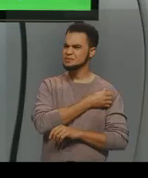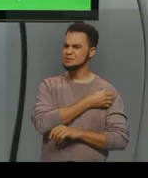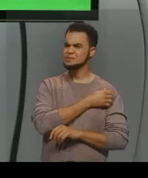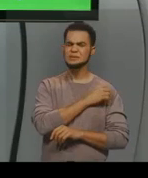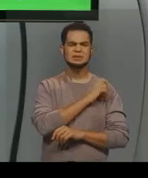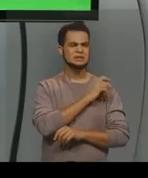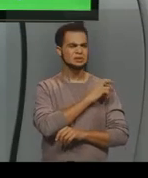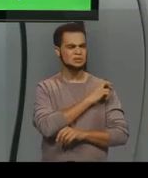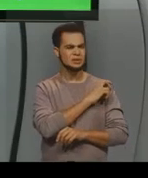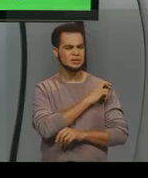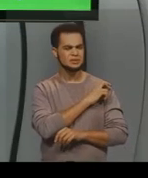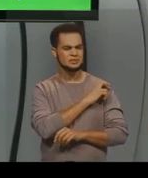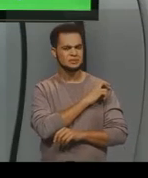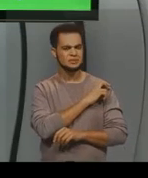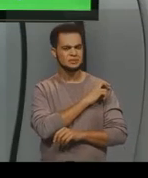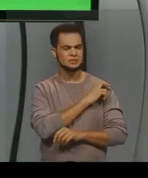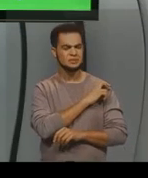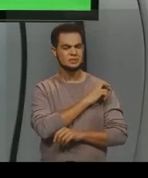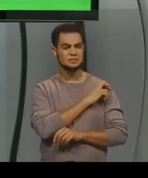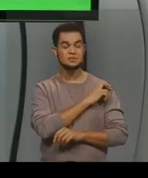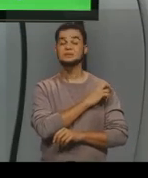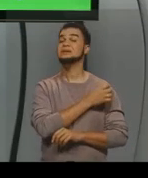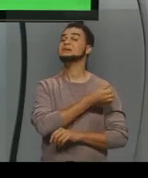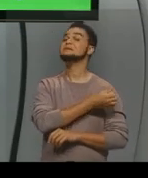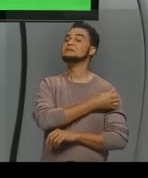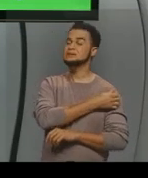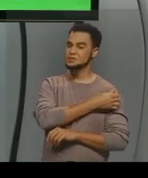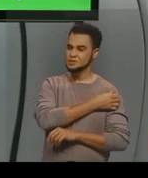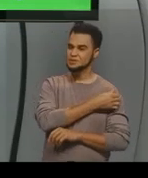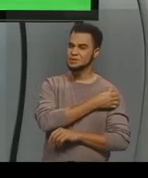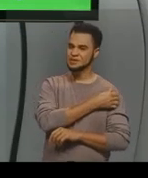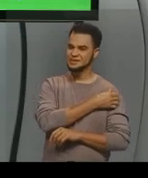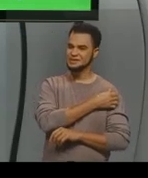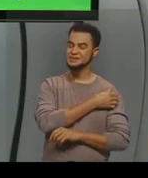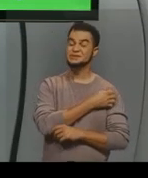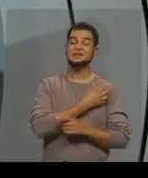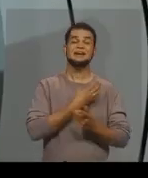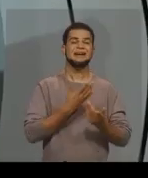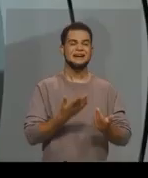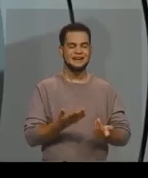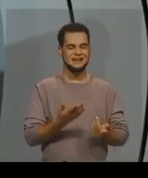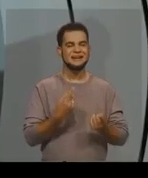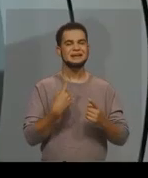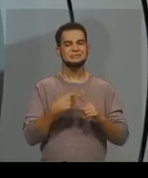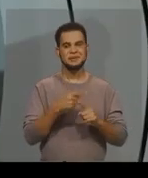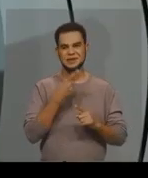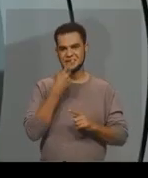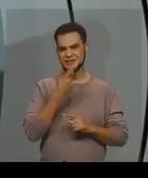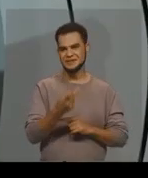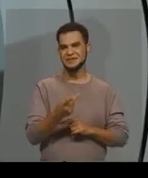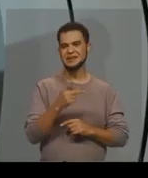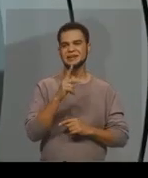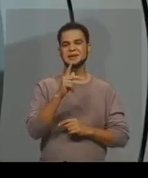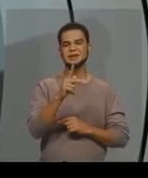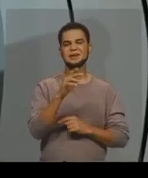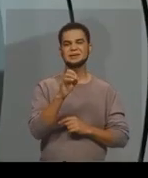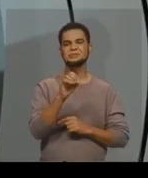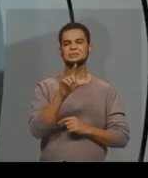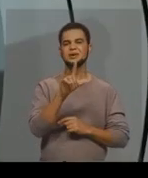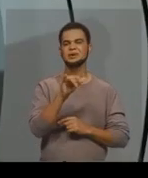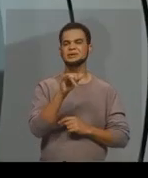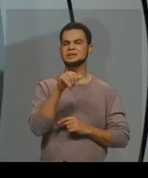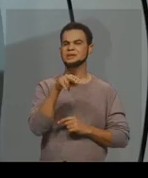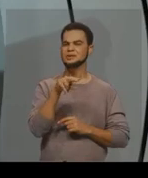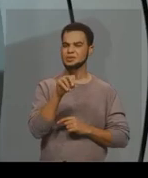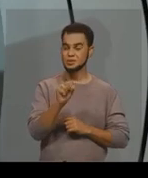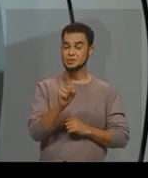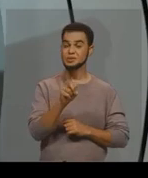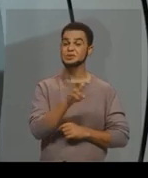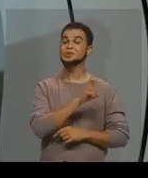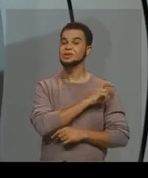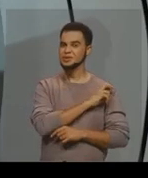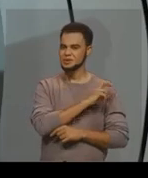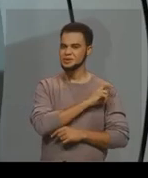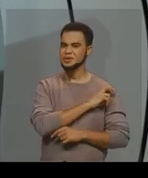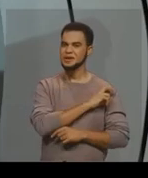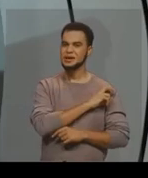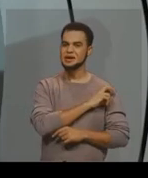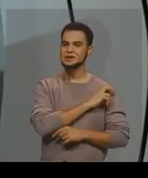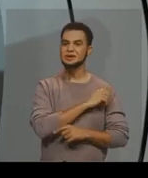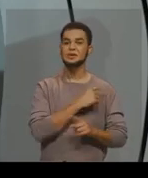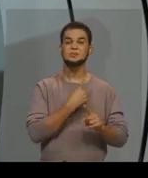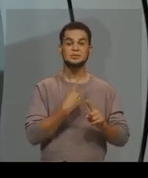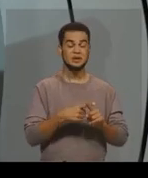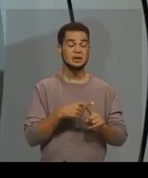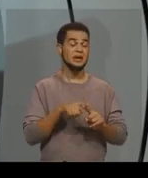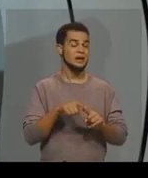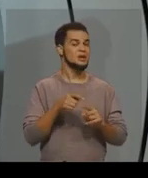ano? 6º ano. Ah, 6º ano, porque eu falei de que era polígonos no 5º ano, que é um pré-requisito